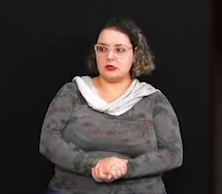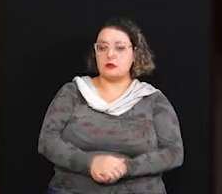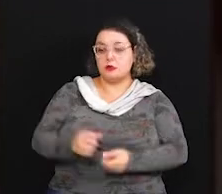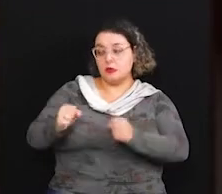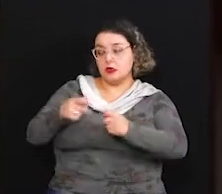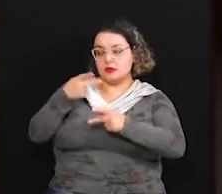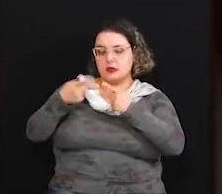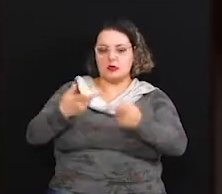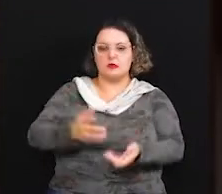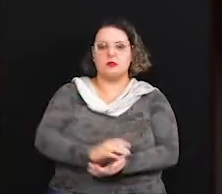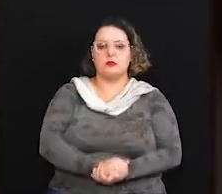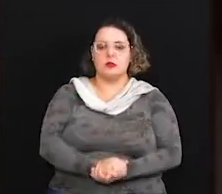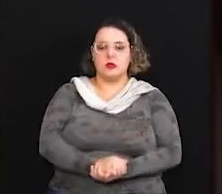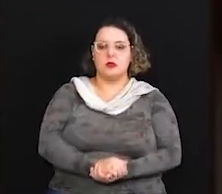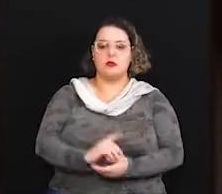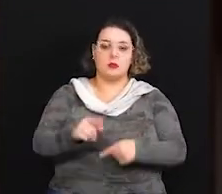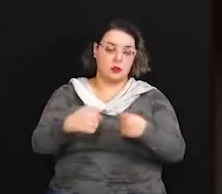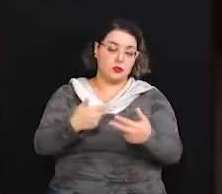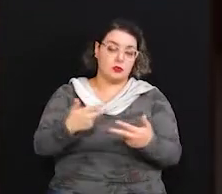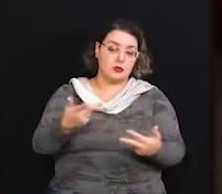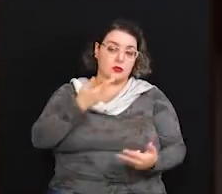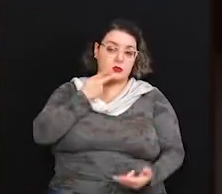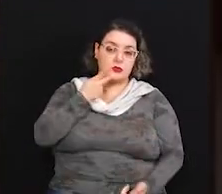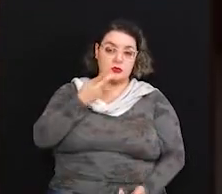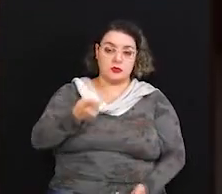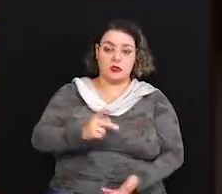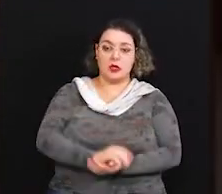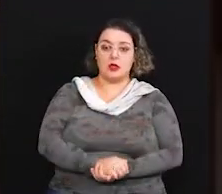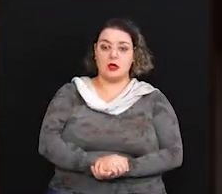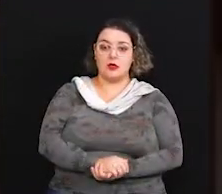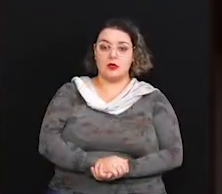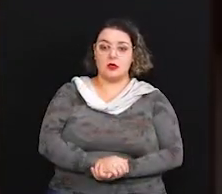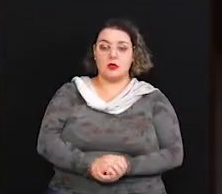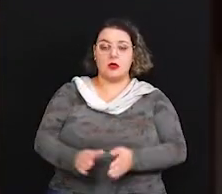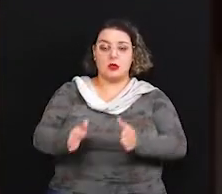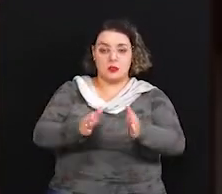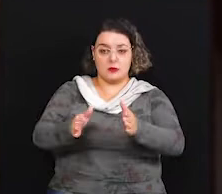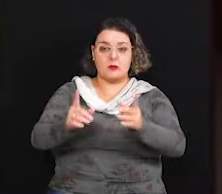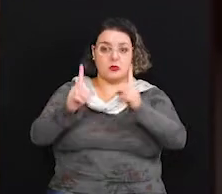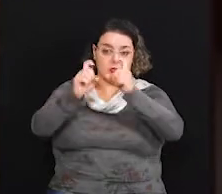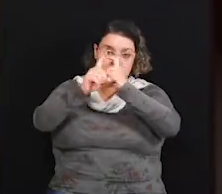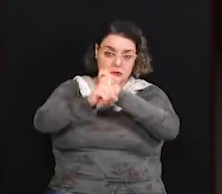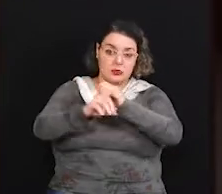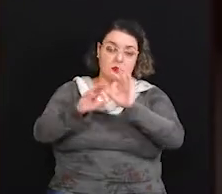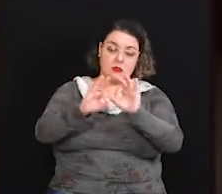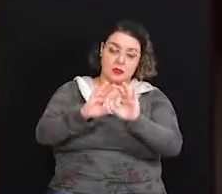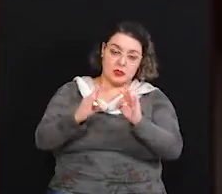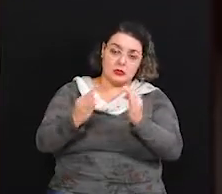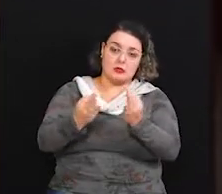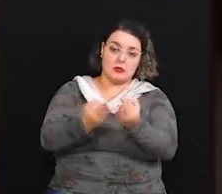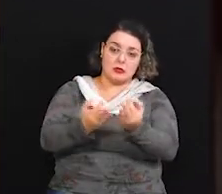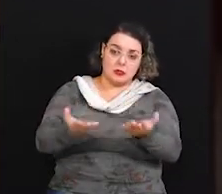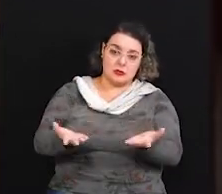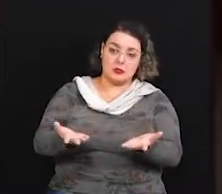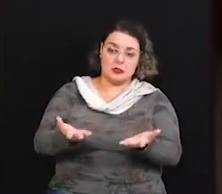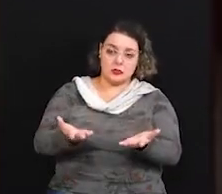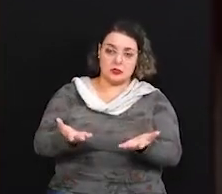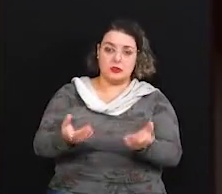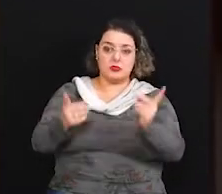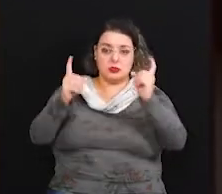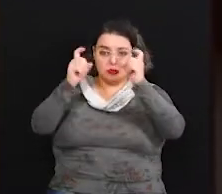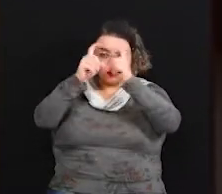E outra coisa que eu comentei é que esse período também foi muito difícil para as famílias, né? Tiveram